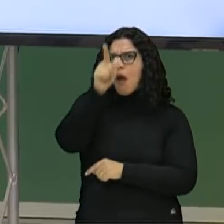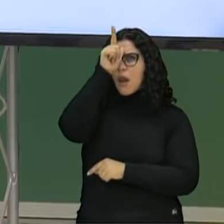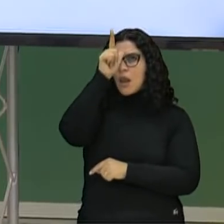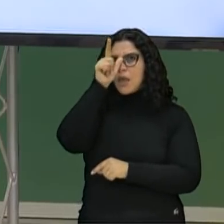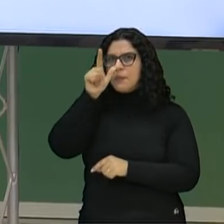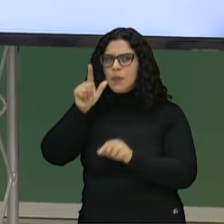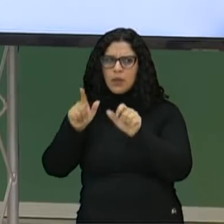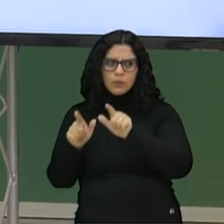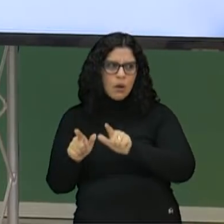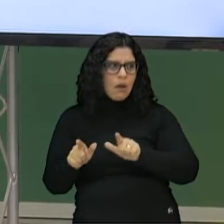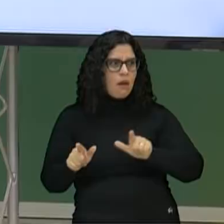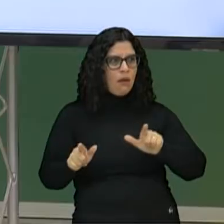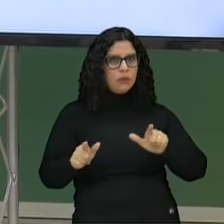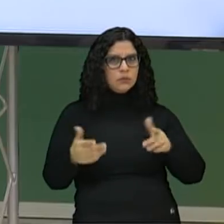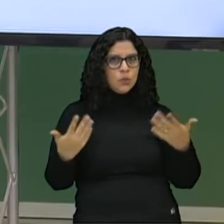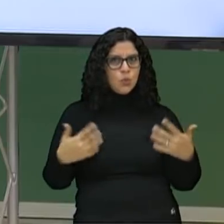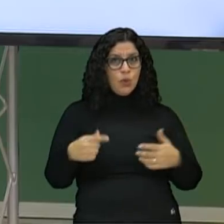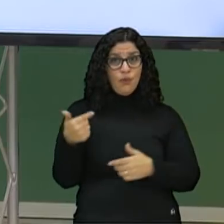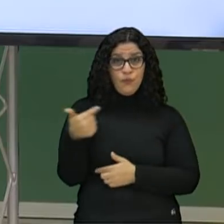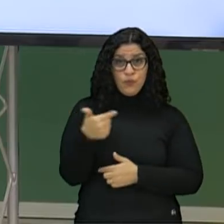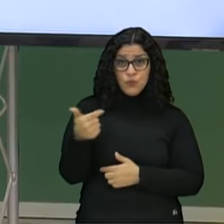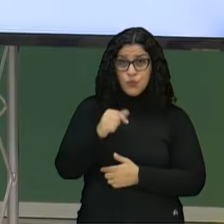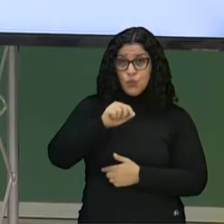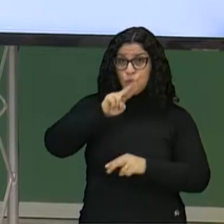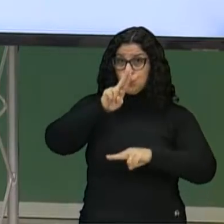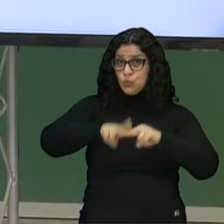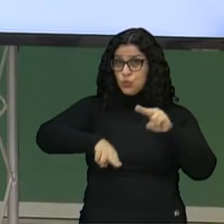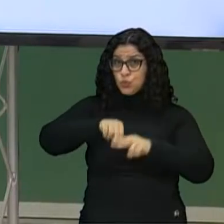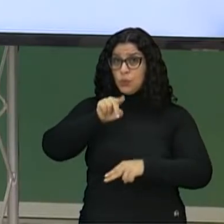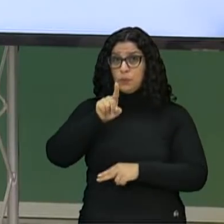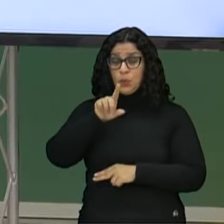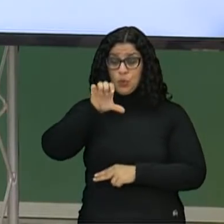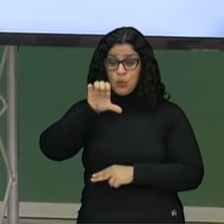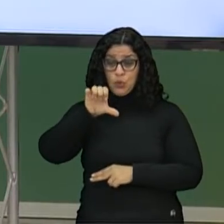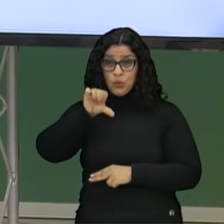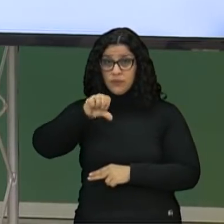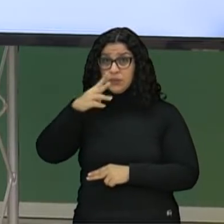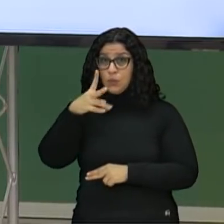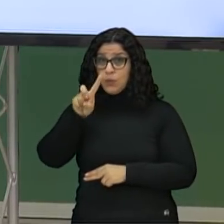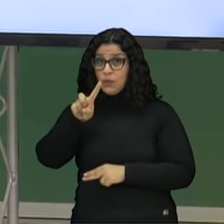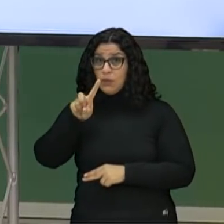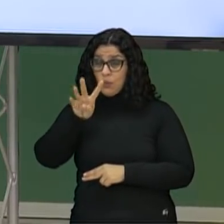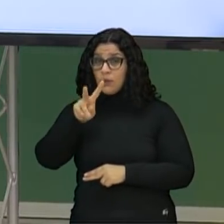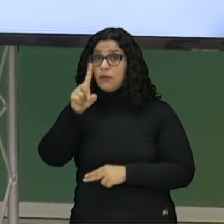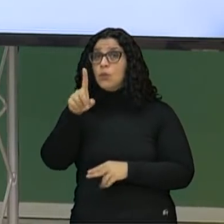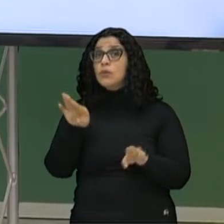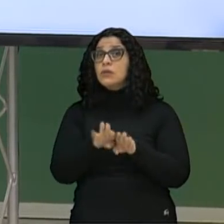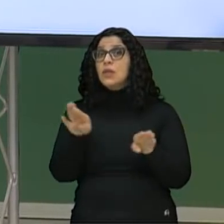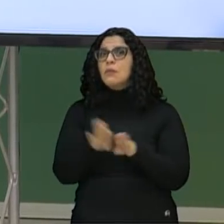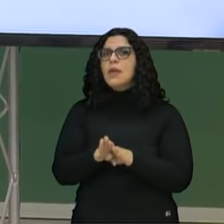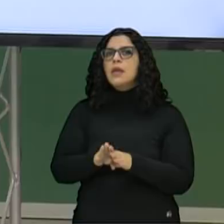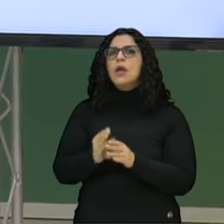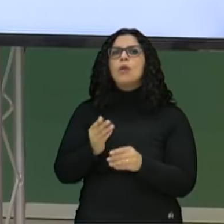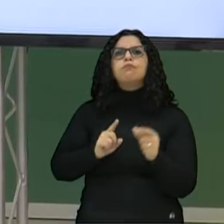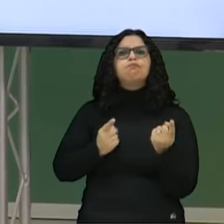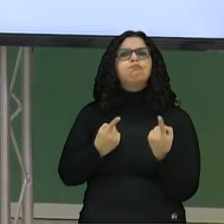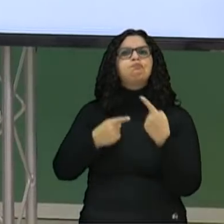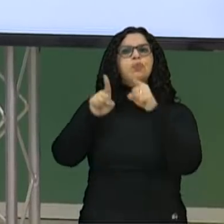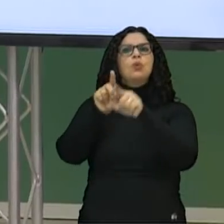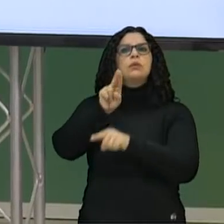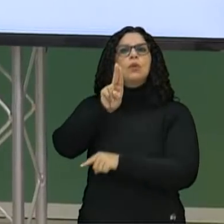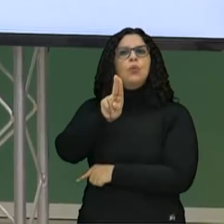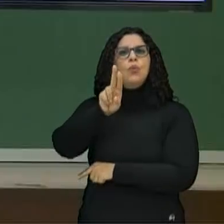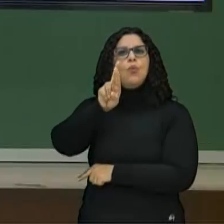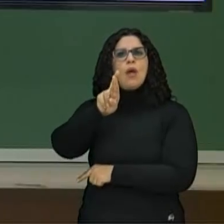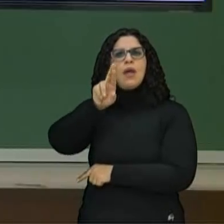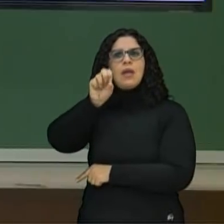o leste. 22 de junho de 41, a Alemanha atacou a União Soviética e quebrou